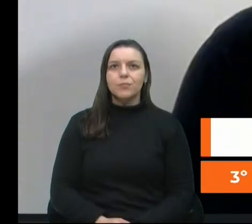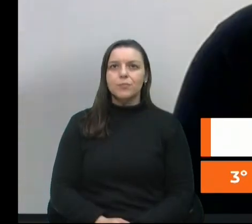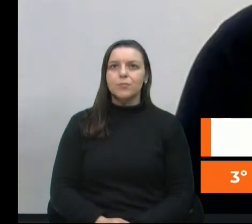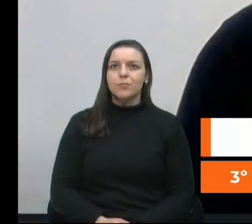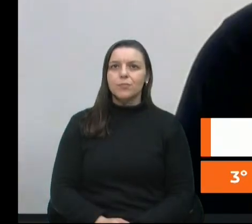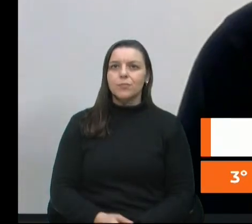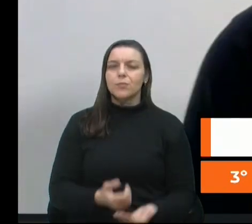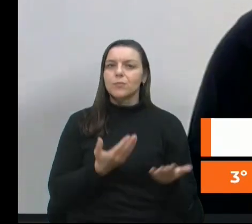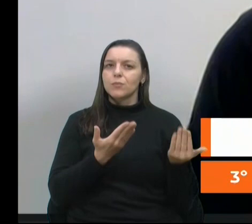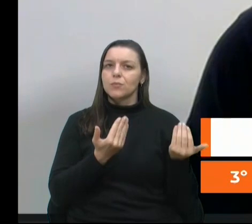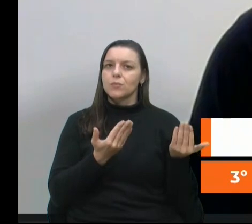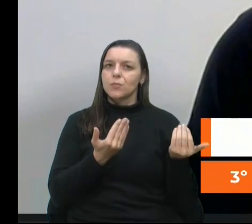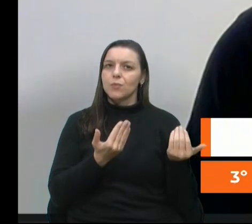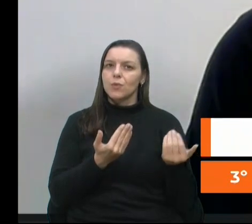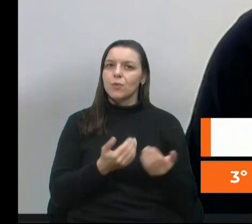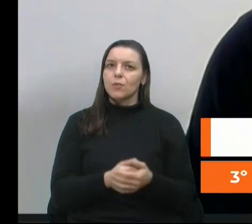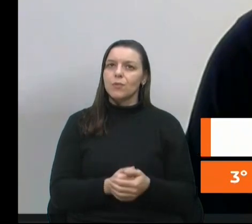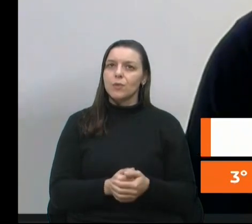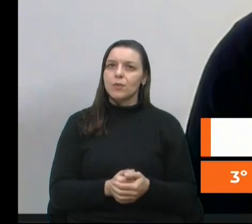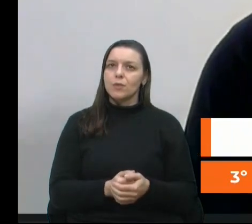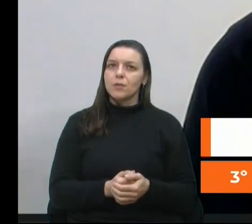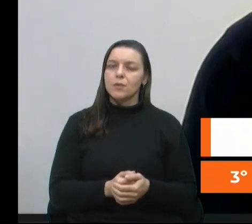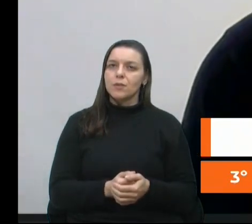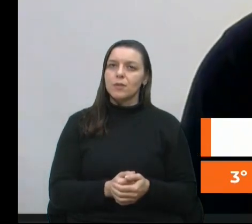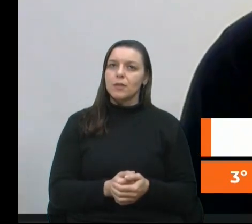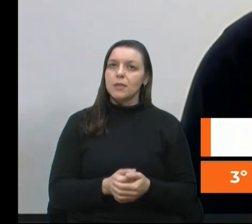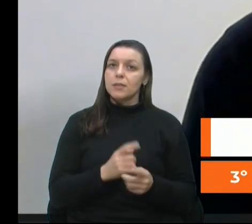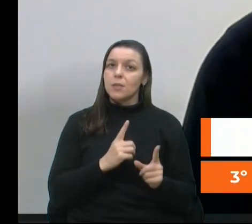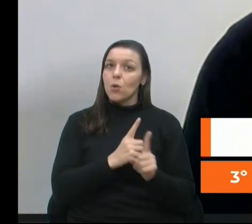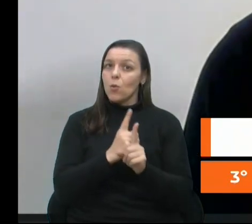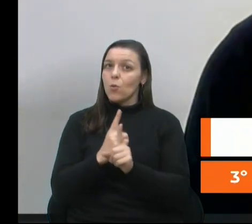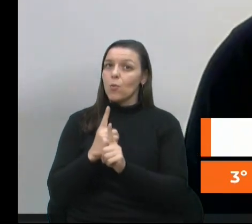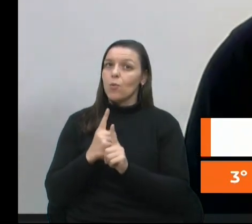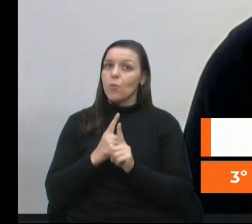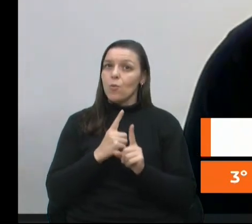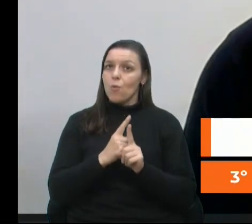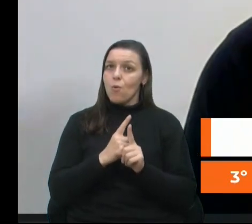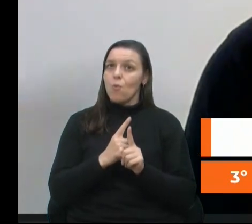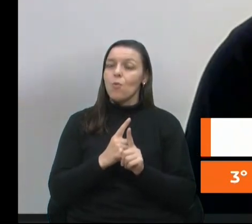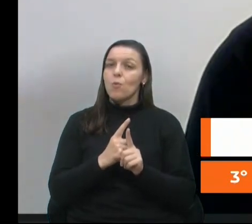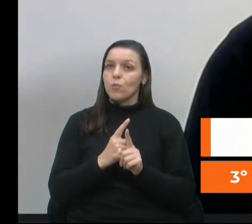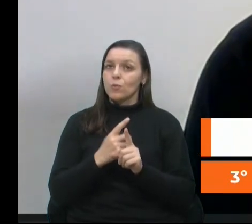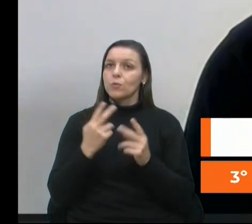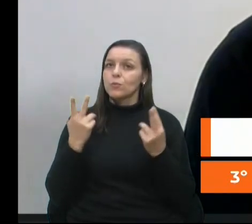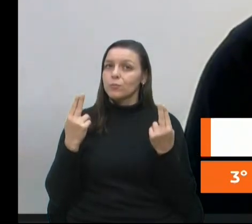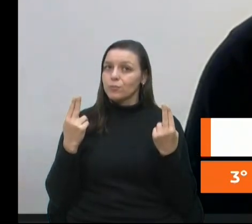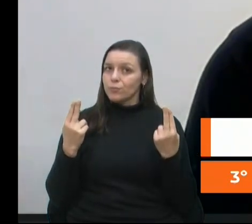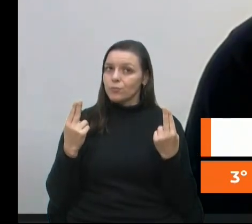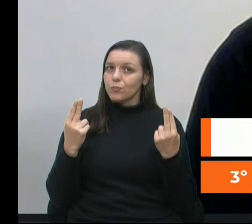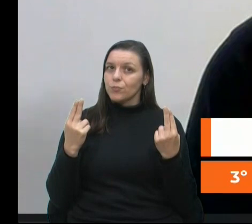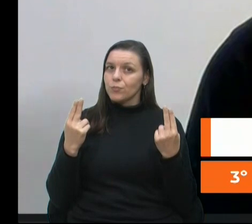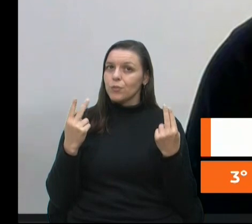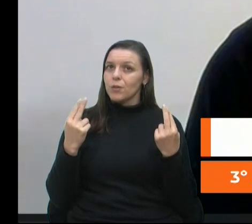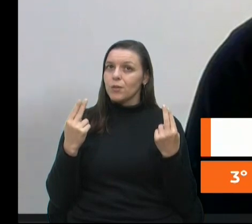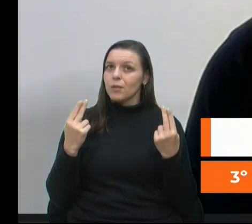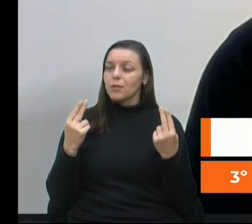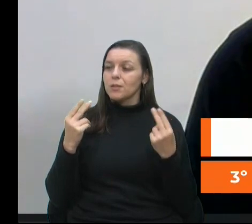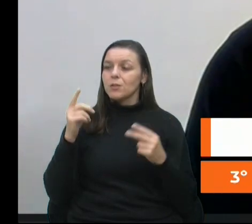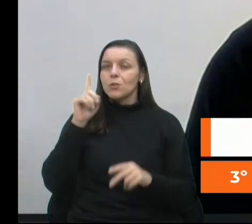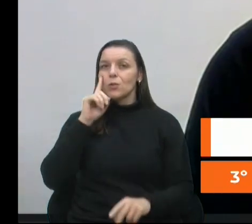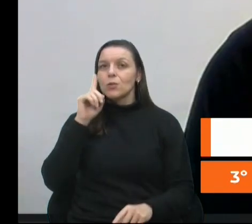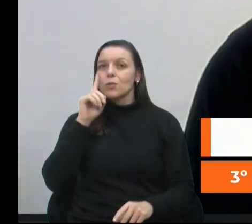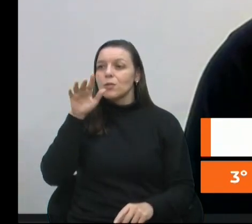que esses jovens eles encontram com pares de tema, de área,